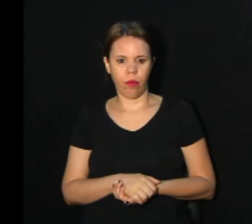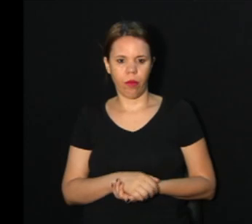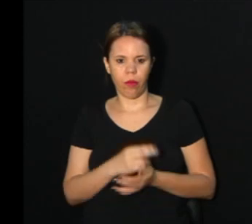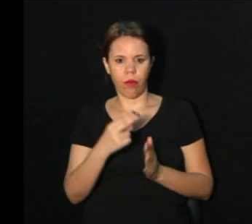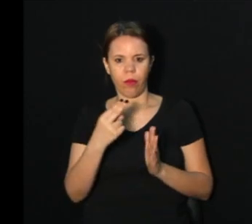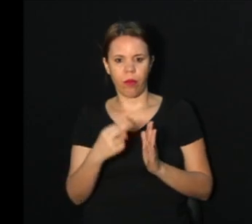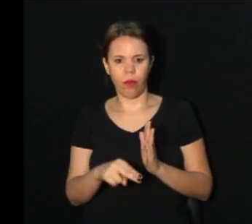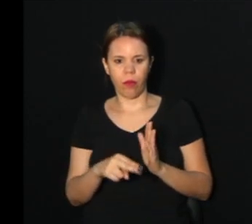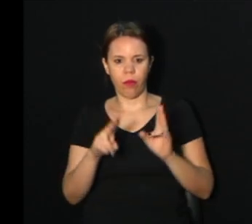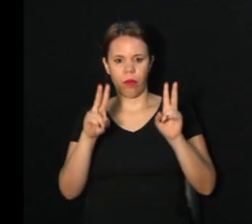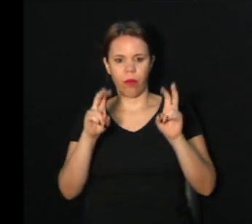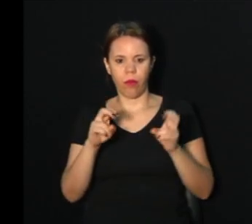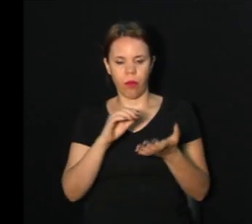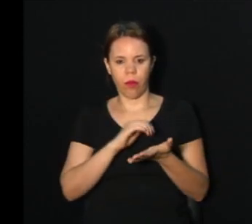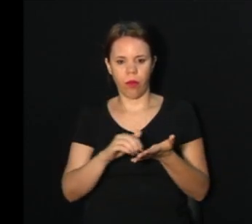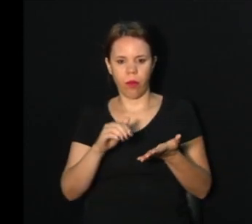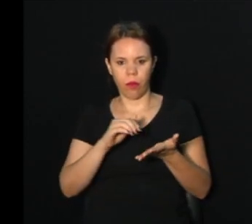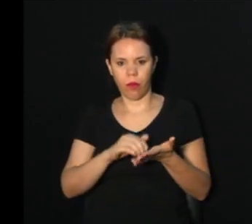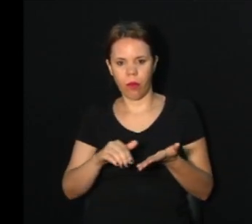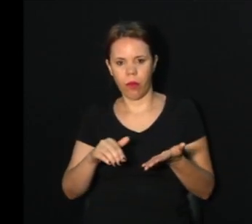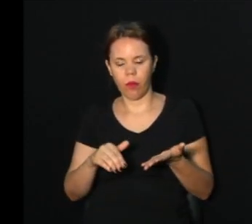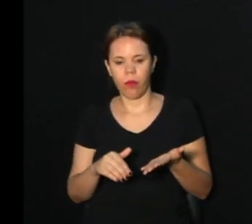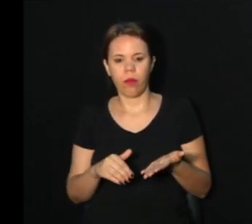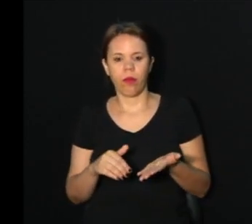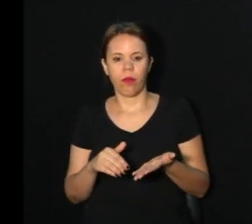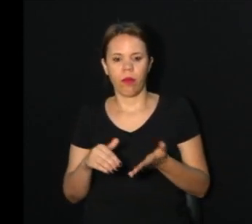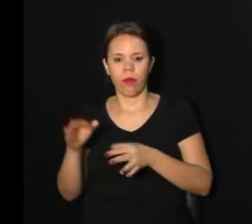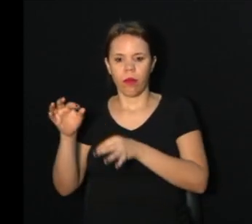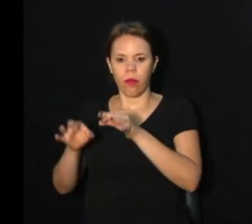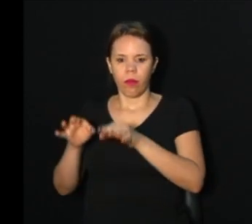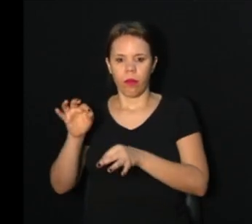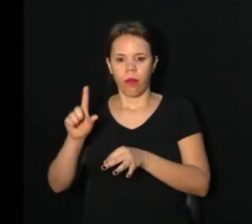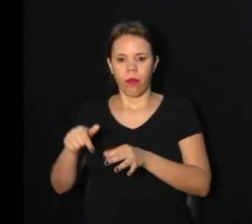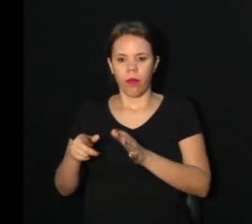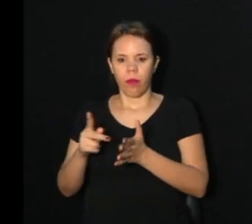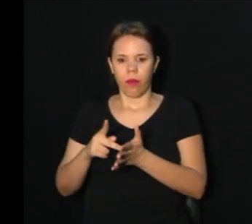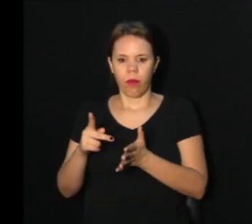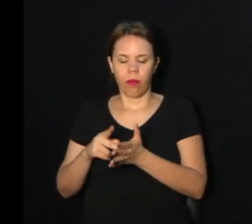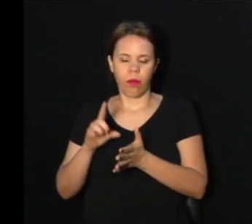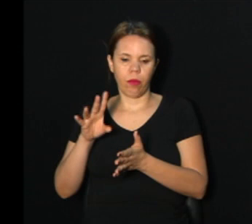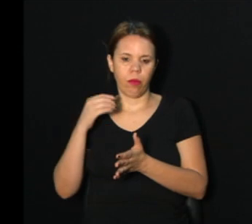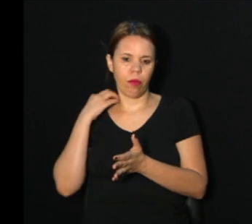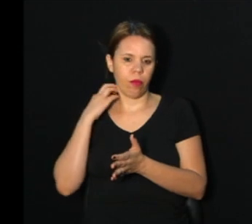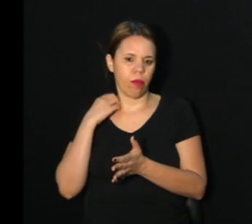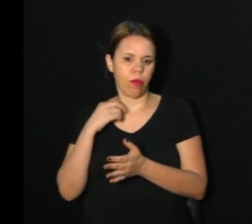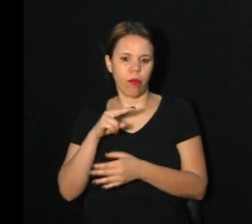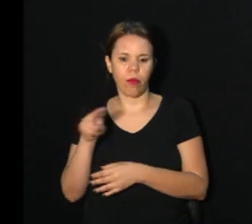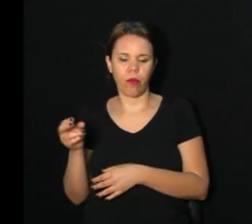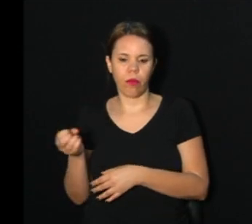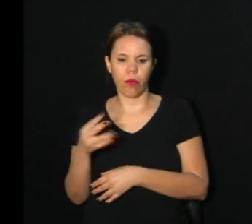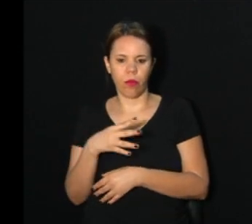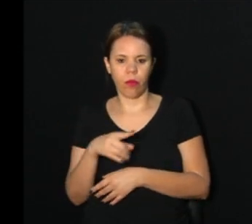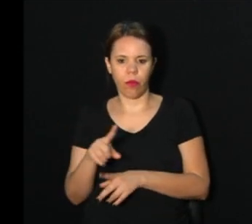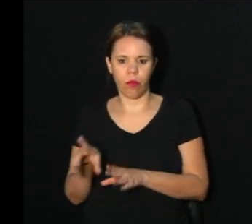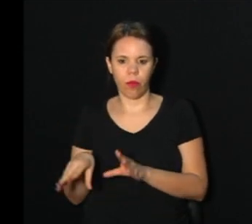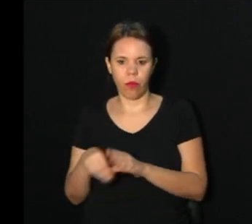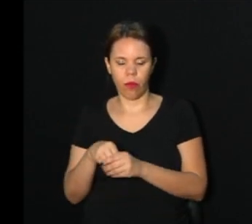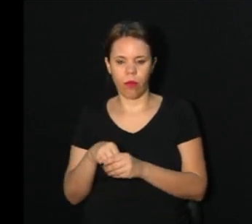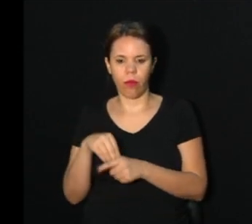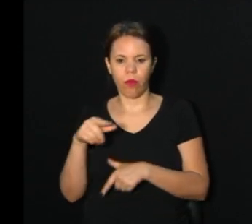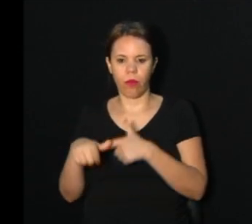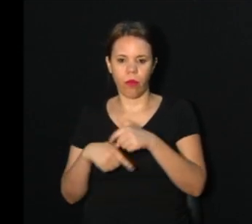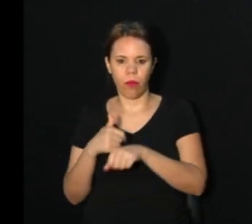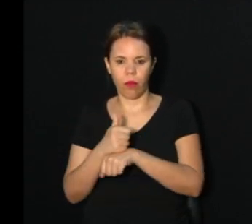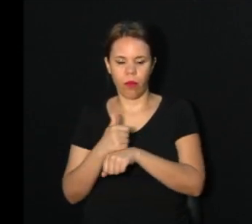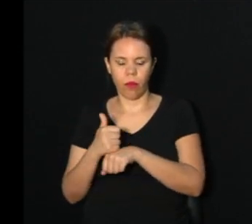nomenclatura da Secretaria para a Secretaria de Justiça, na verdade, vem atualizar o seu espírito, a